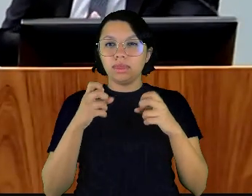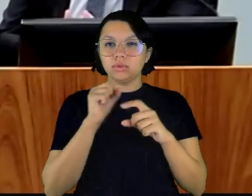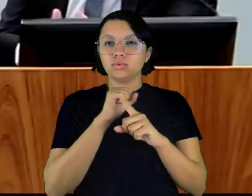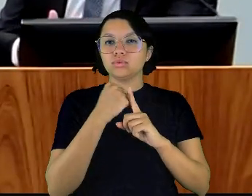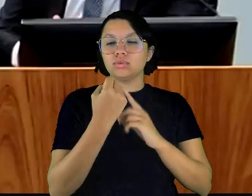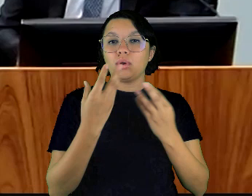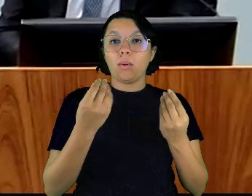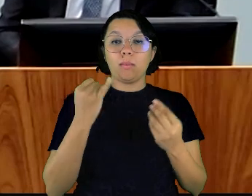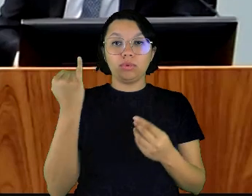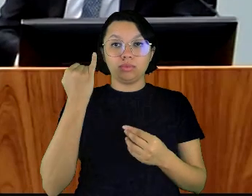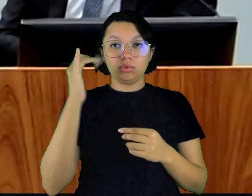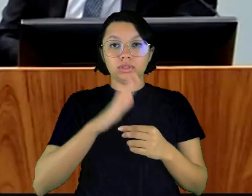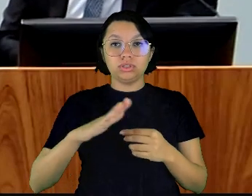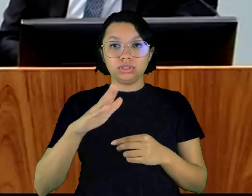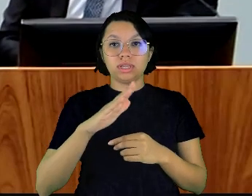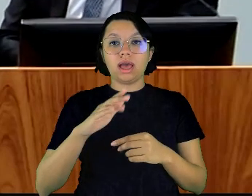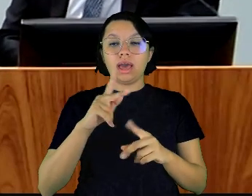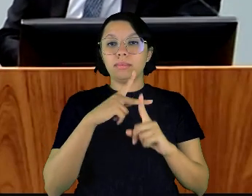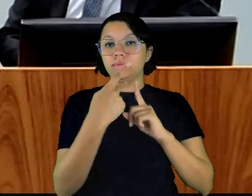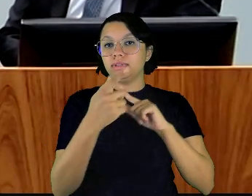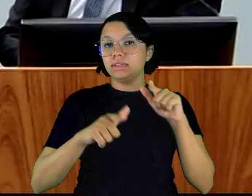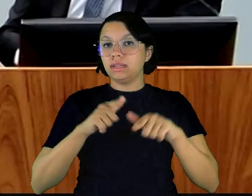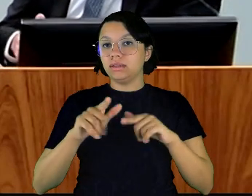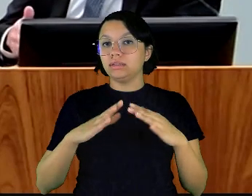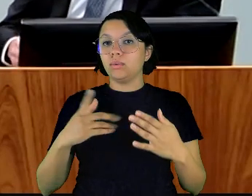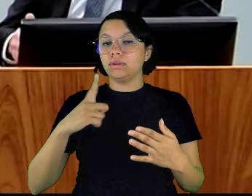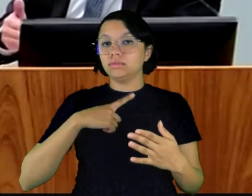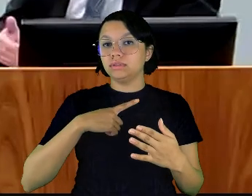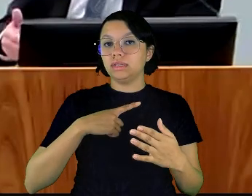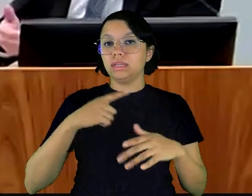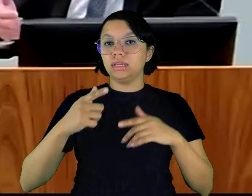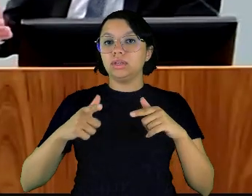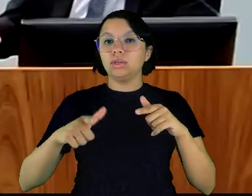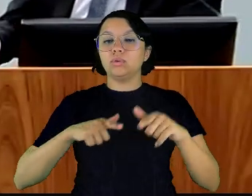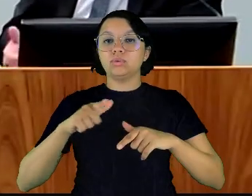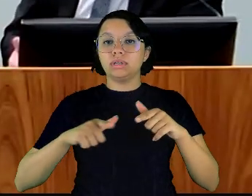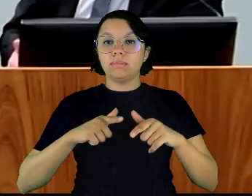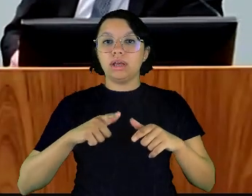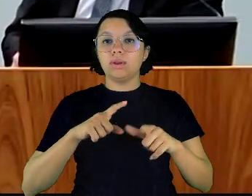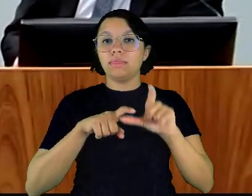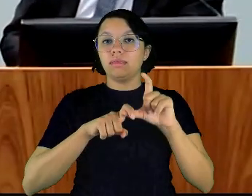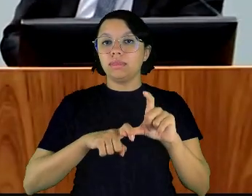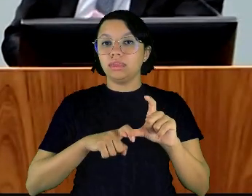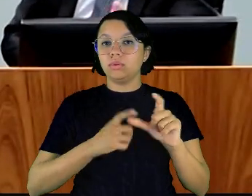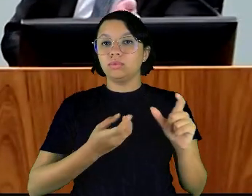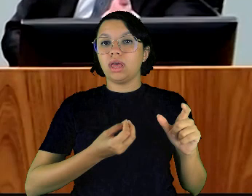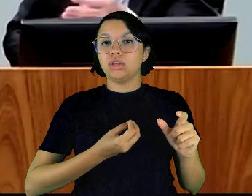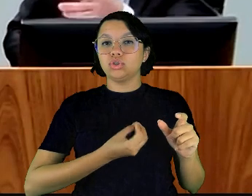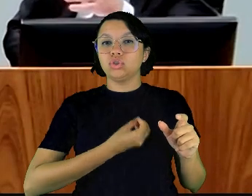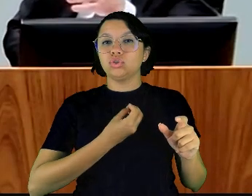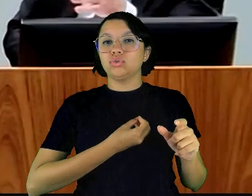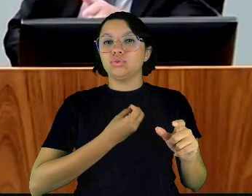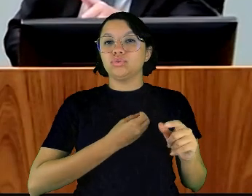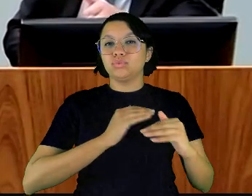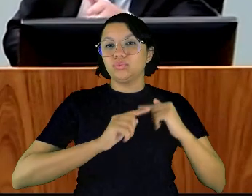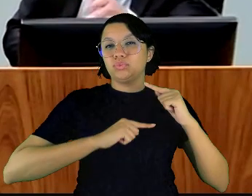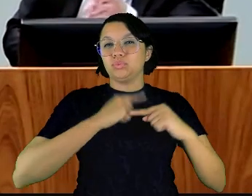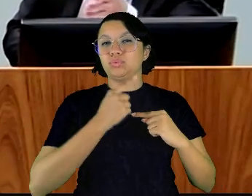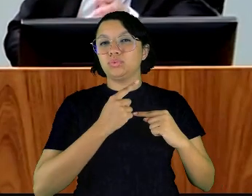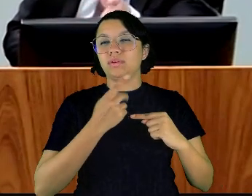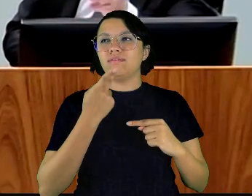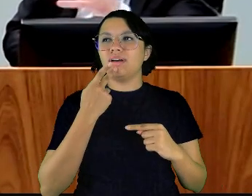previdenciária e trabalhista. Então, quando nós temos o trabalhador dependendo da sua sobrevivência, falar que ele fique num